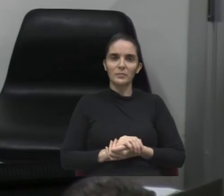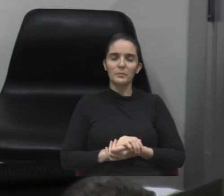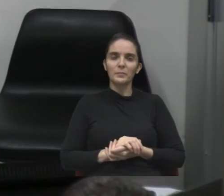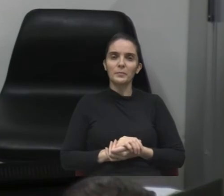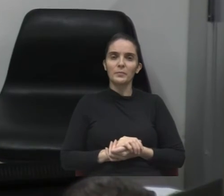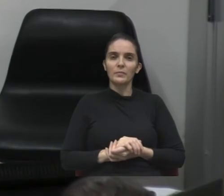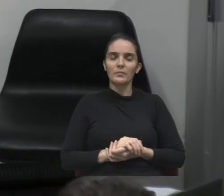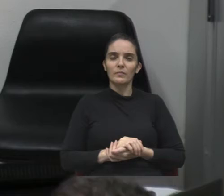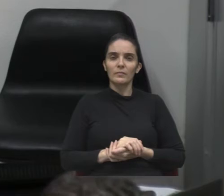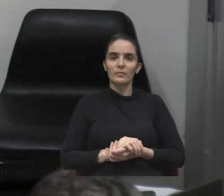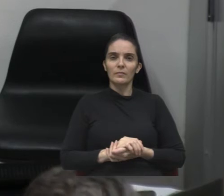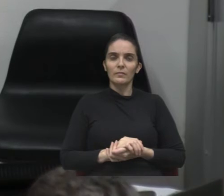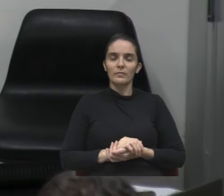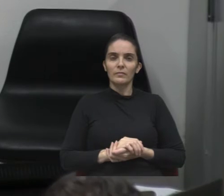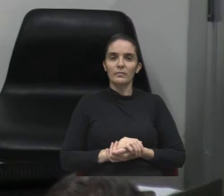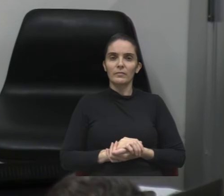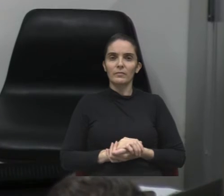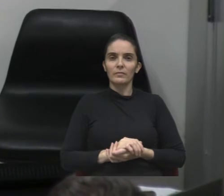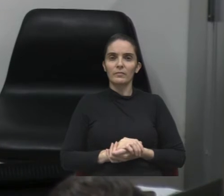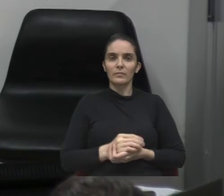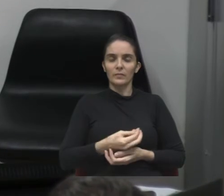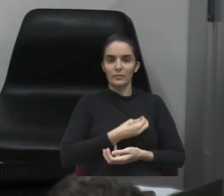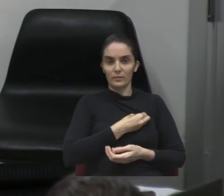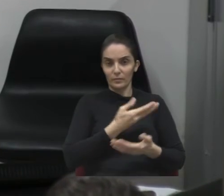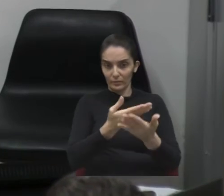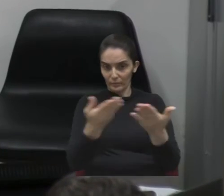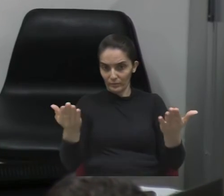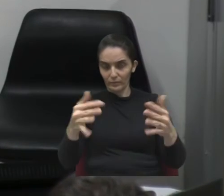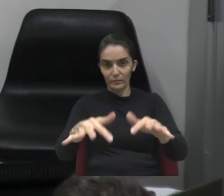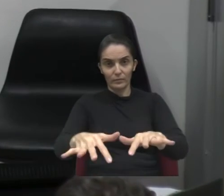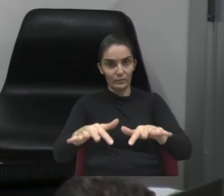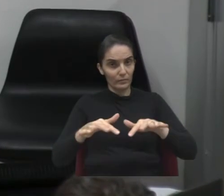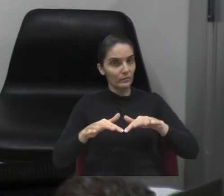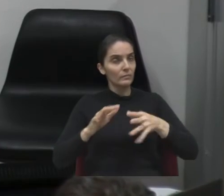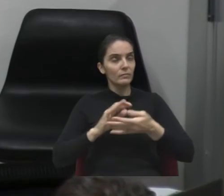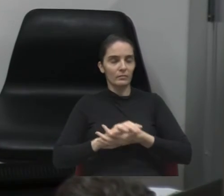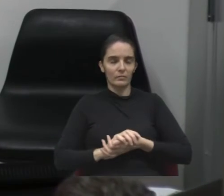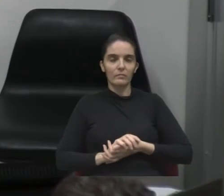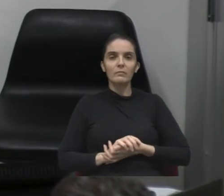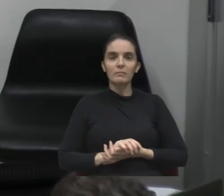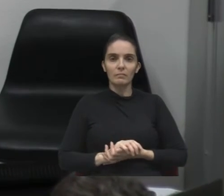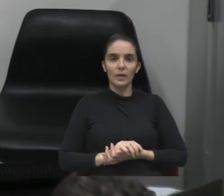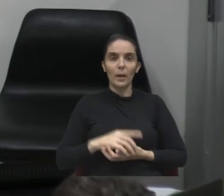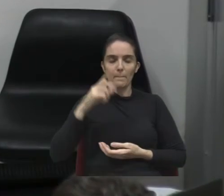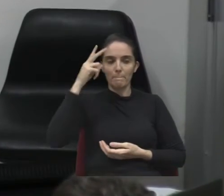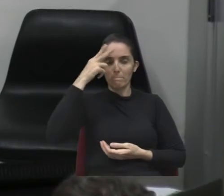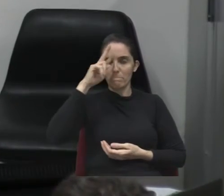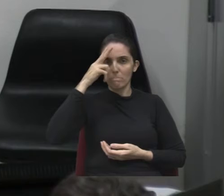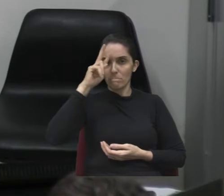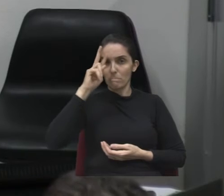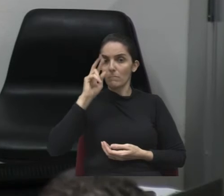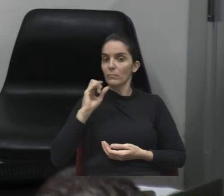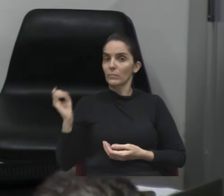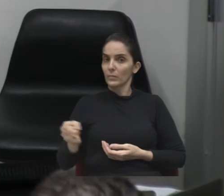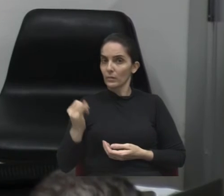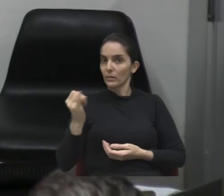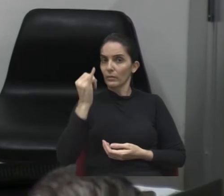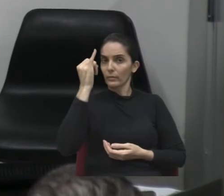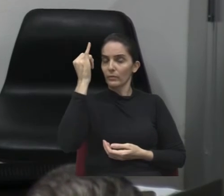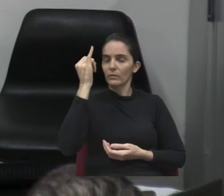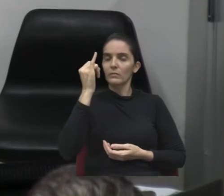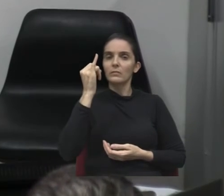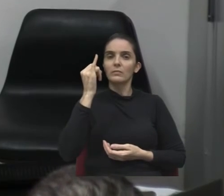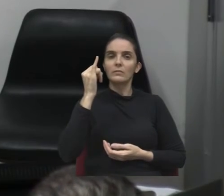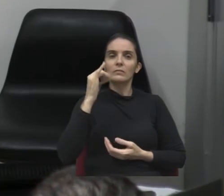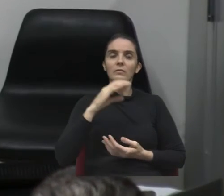do senhor e dos mais membros aqui, a gente pode saber a relevância e a boa representatividade que